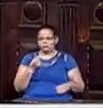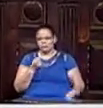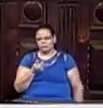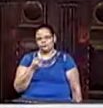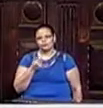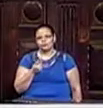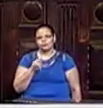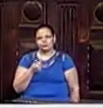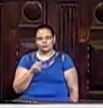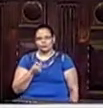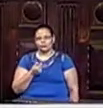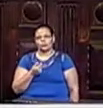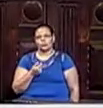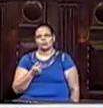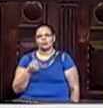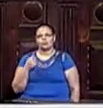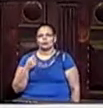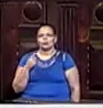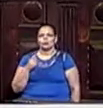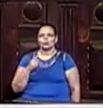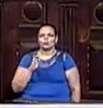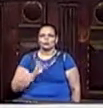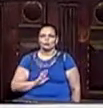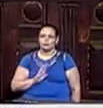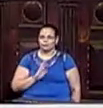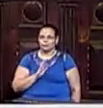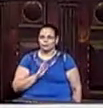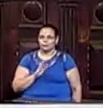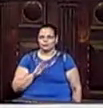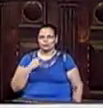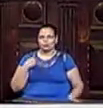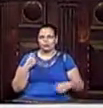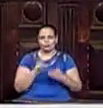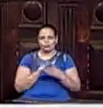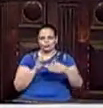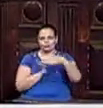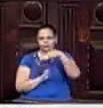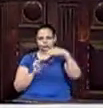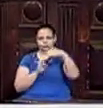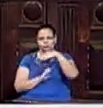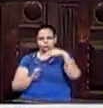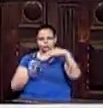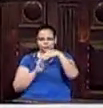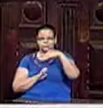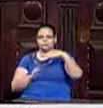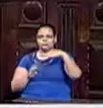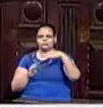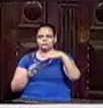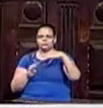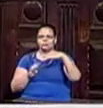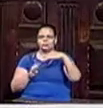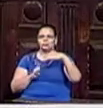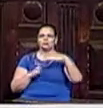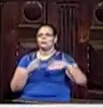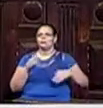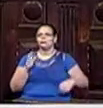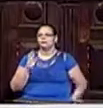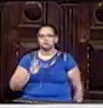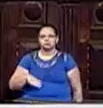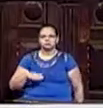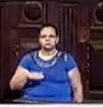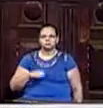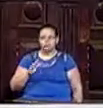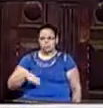por pouco, não compraram essa refinaria na Bacia das Almas, a preço